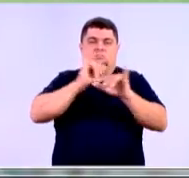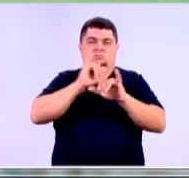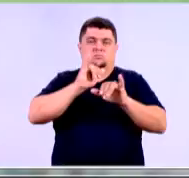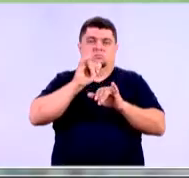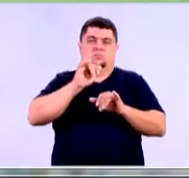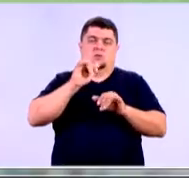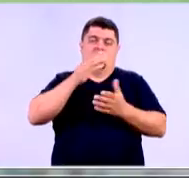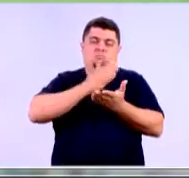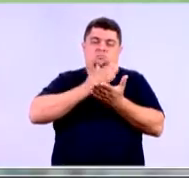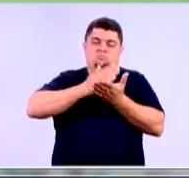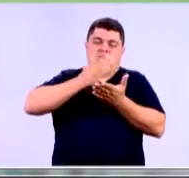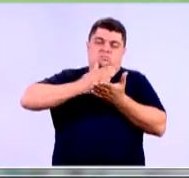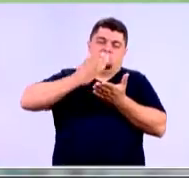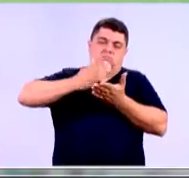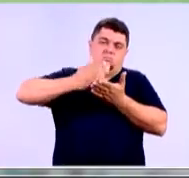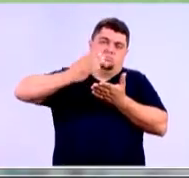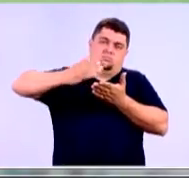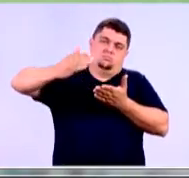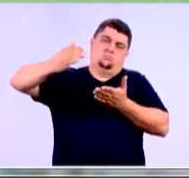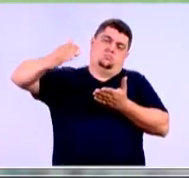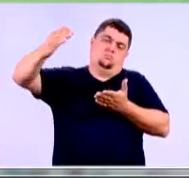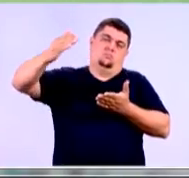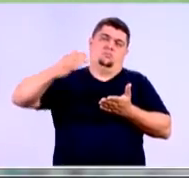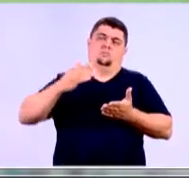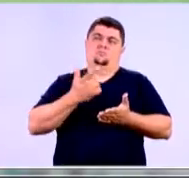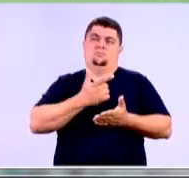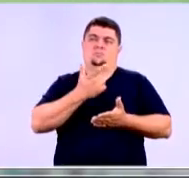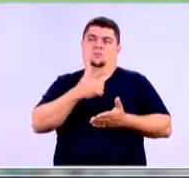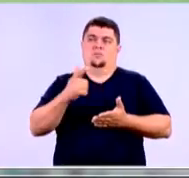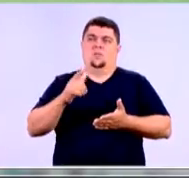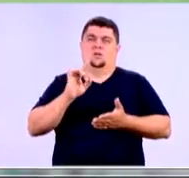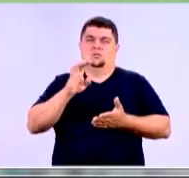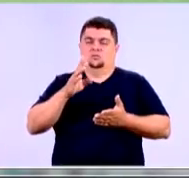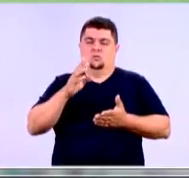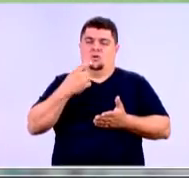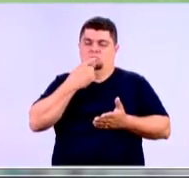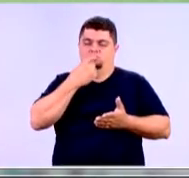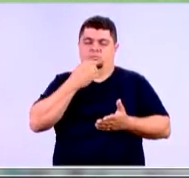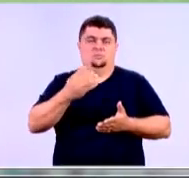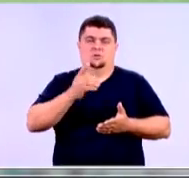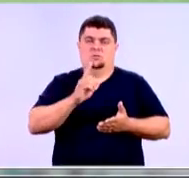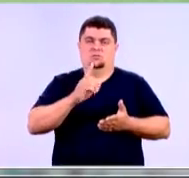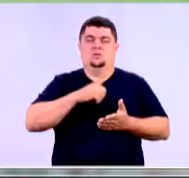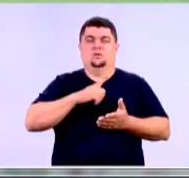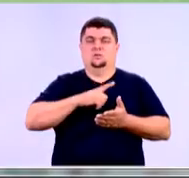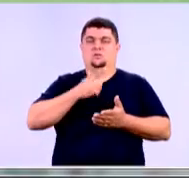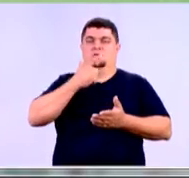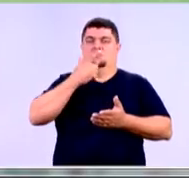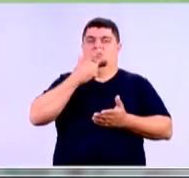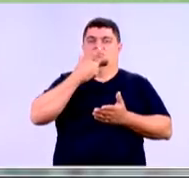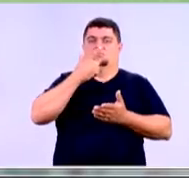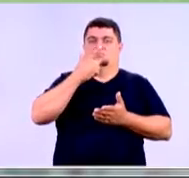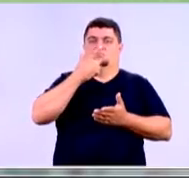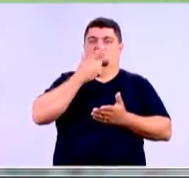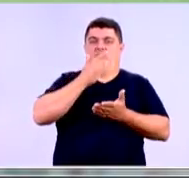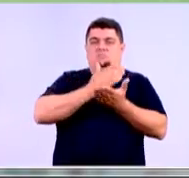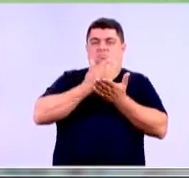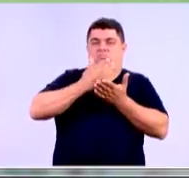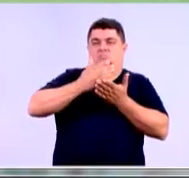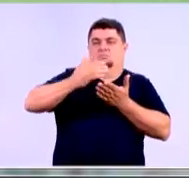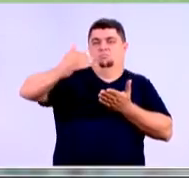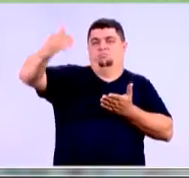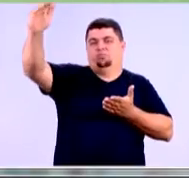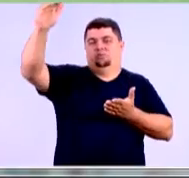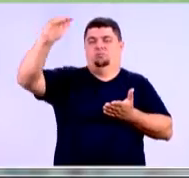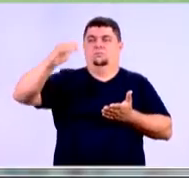prazo. Então aqui na liquidez geral a gente não está trabalhando só com o curto prazo, como é o caso da liquidez seca e da liquidez